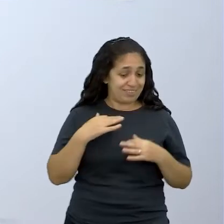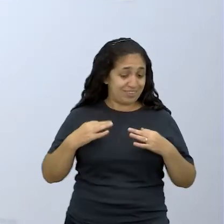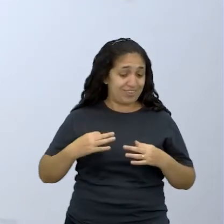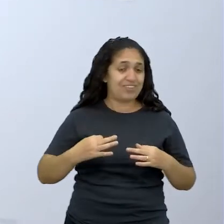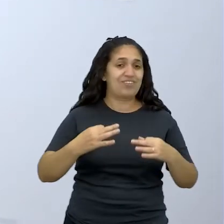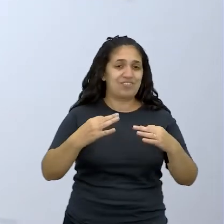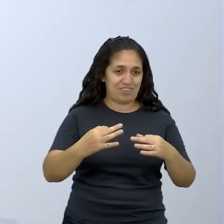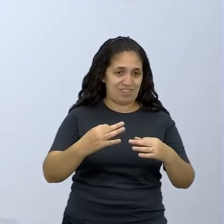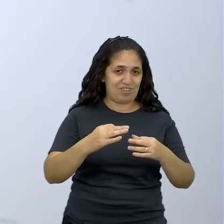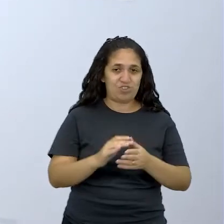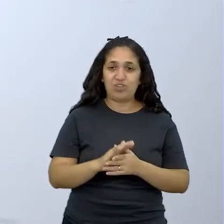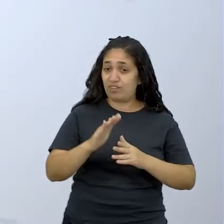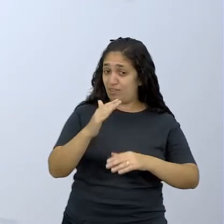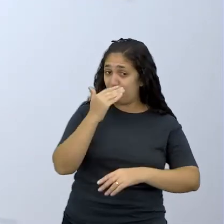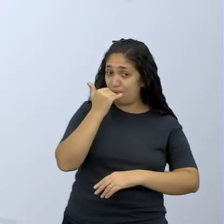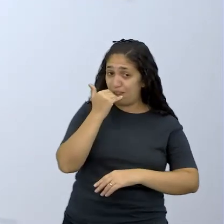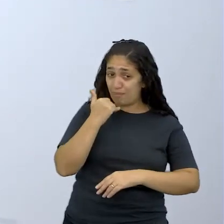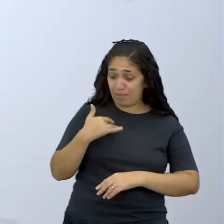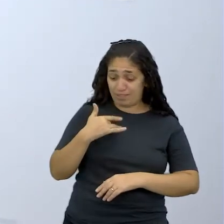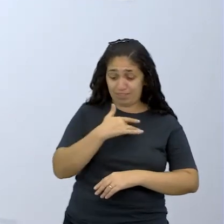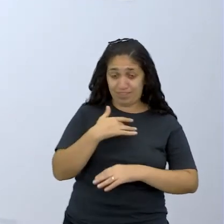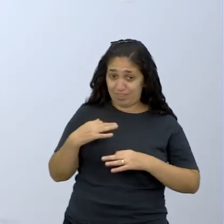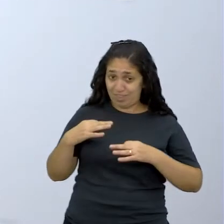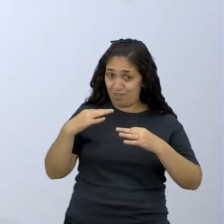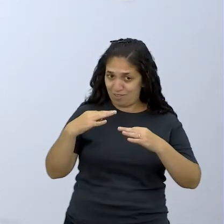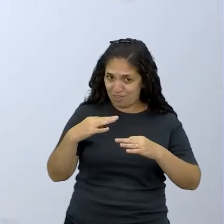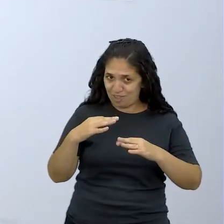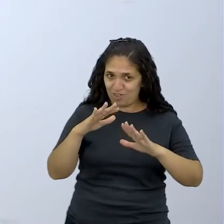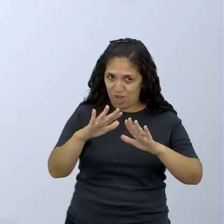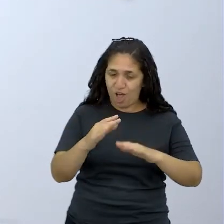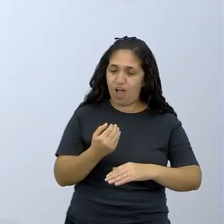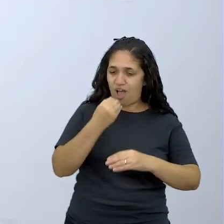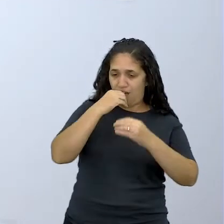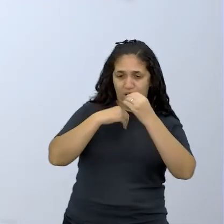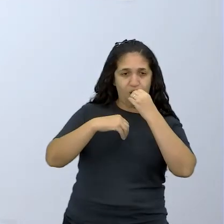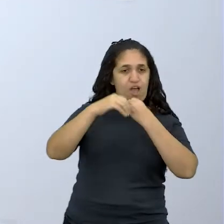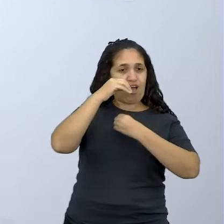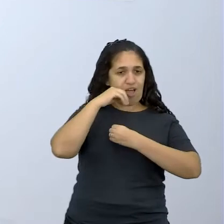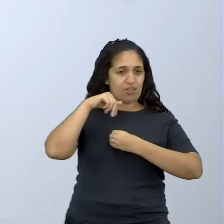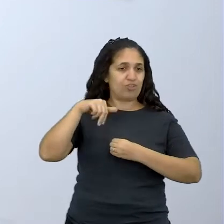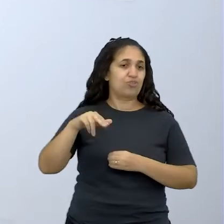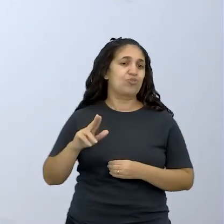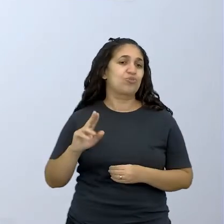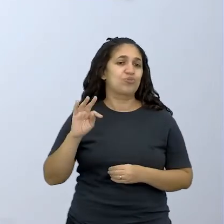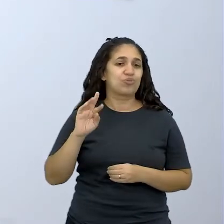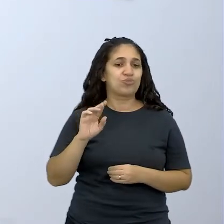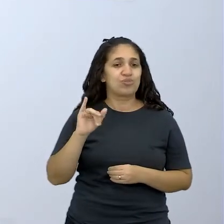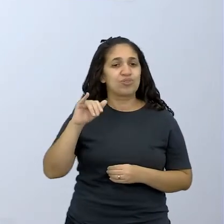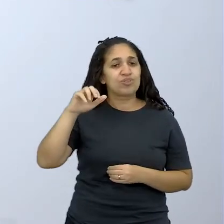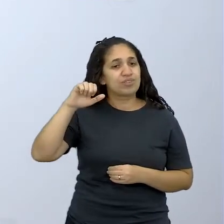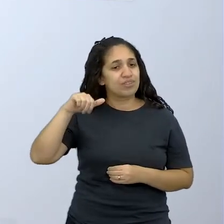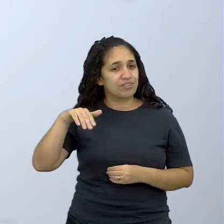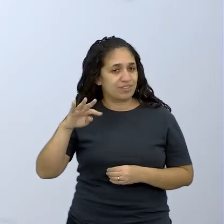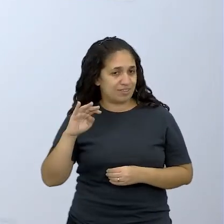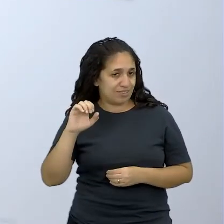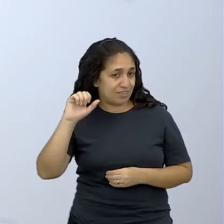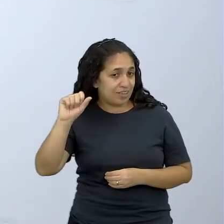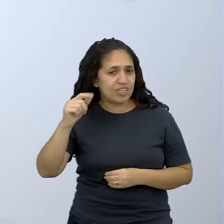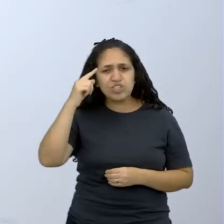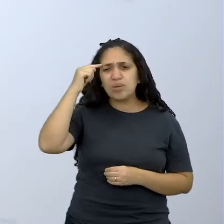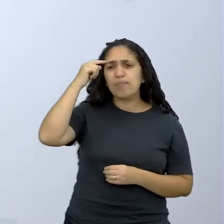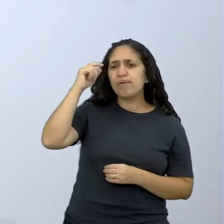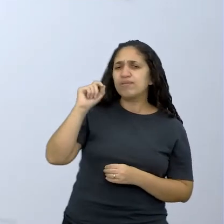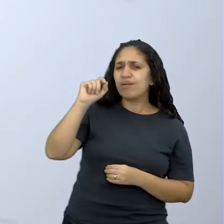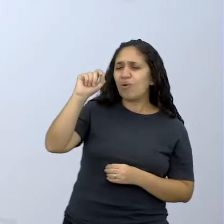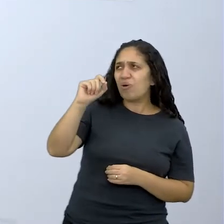numa alimentação saudável, agora sim eu estou falando de ingestão de nutrientes, a gente precisa pensar o que é